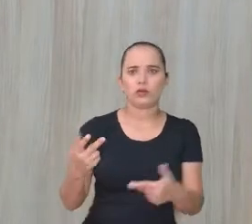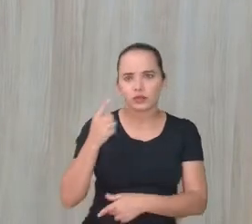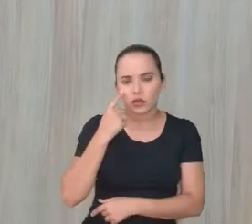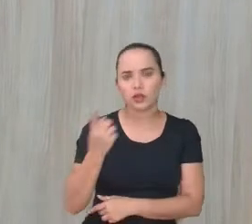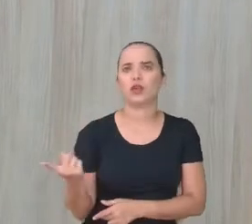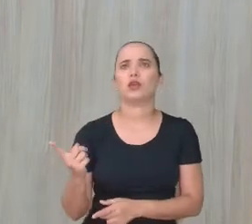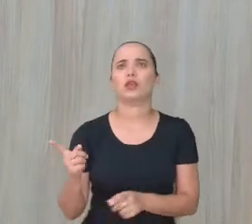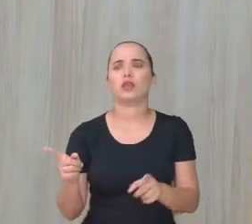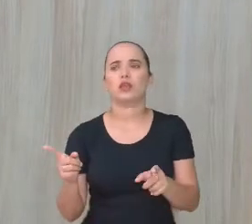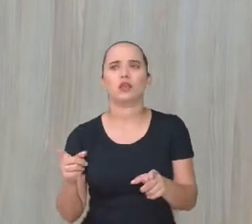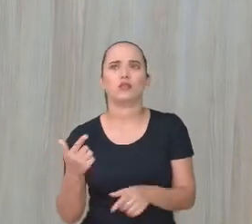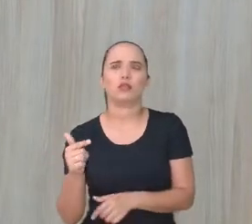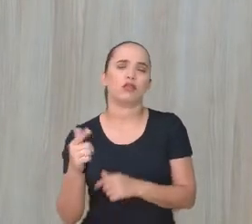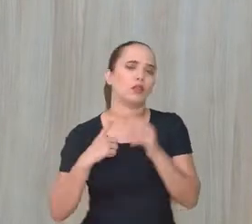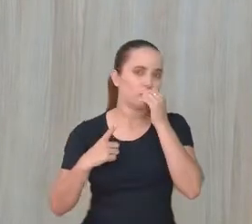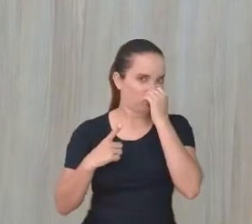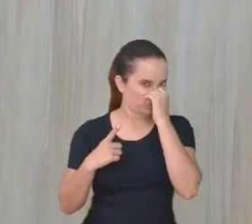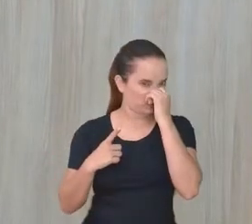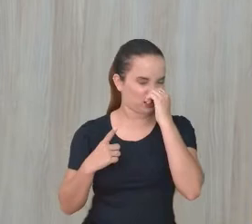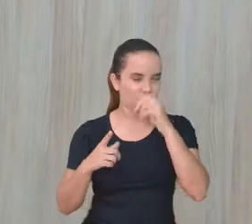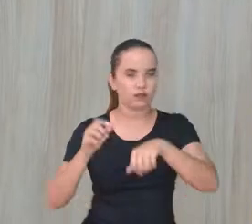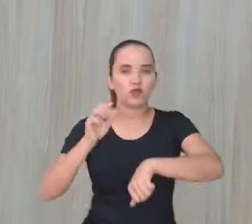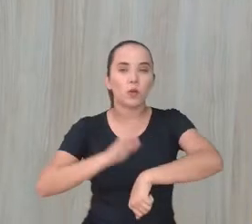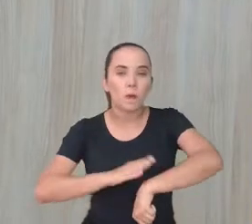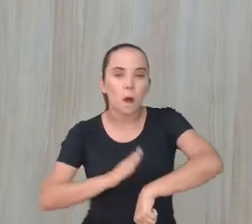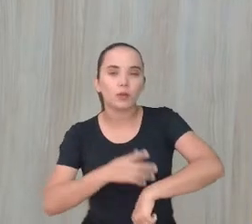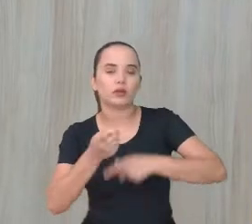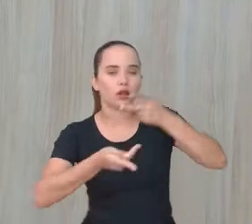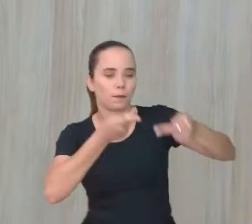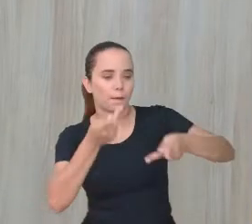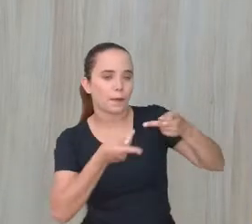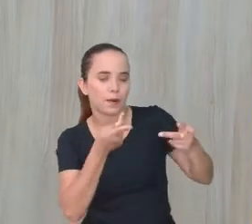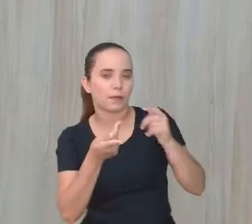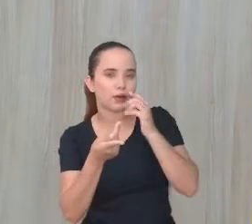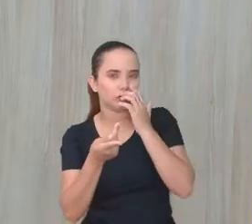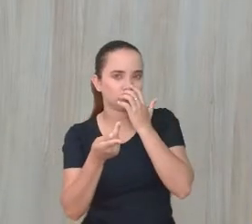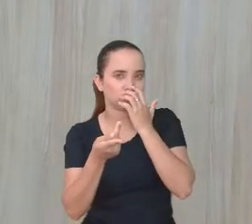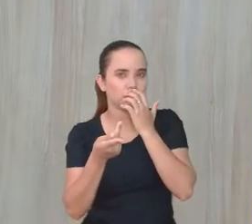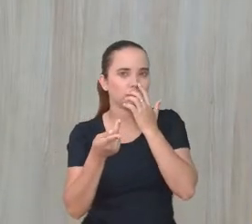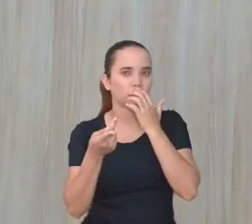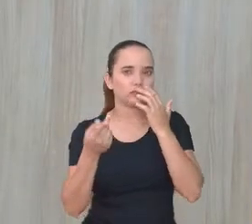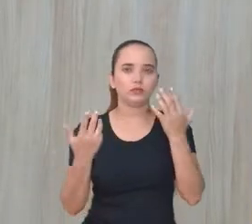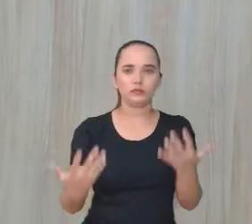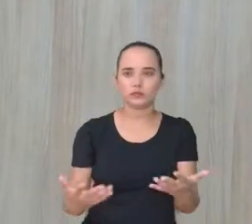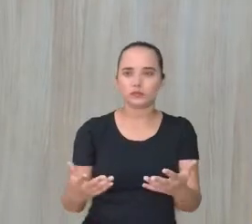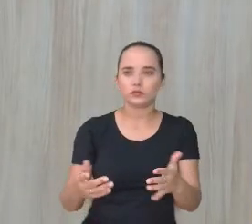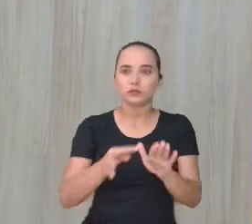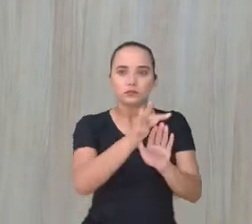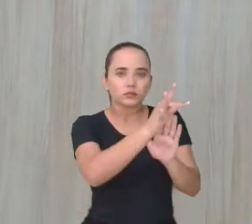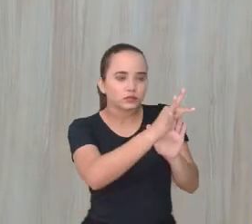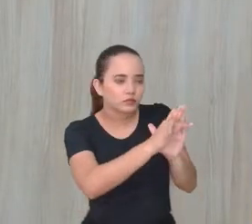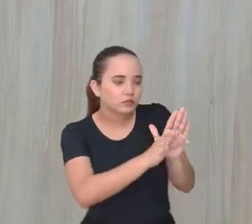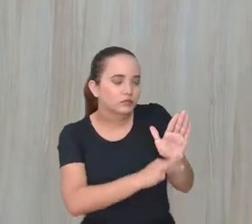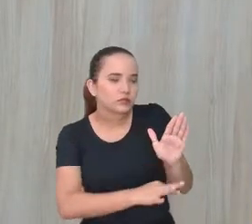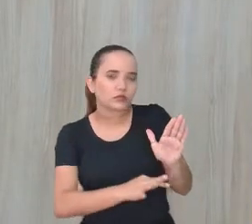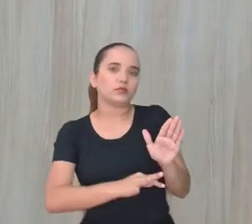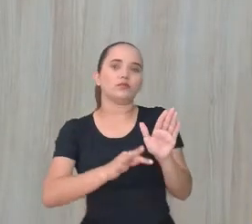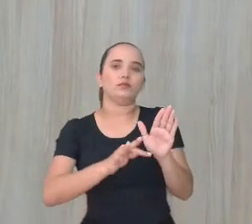e apareceram enquanto ele falava. Perceberam que o texto escrito está mais